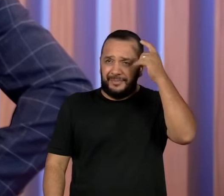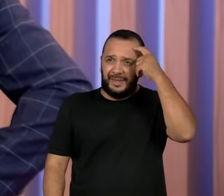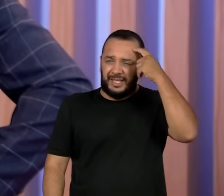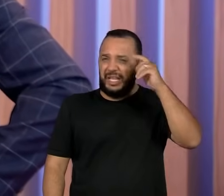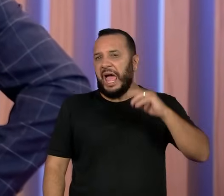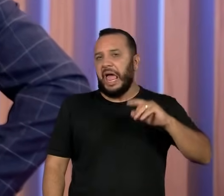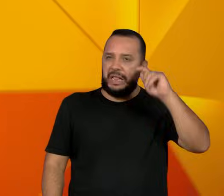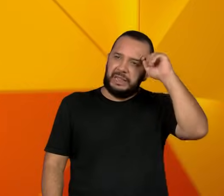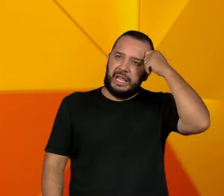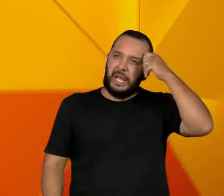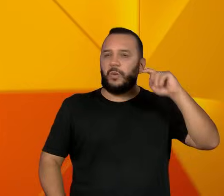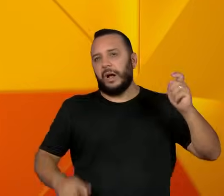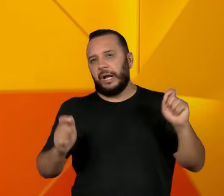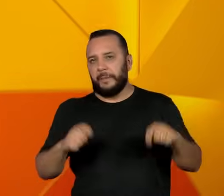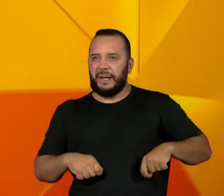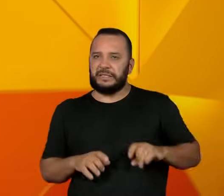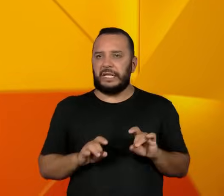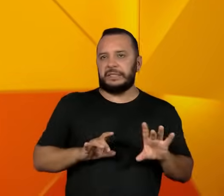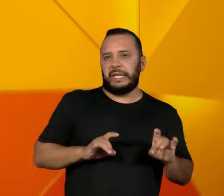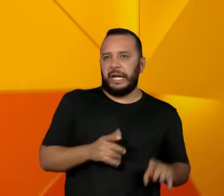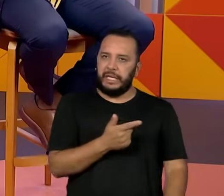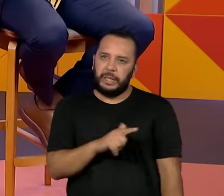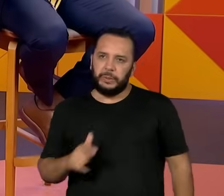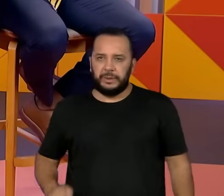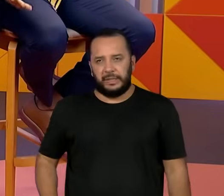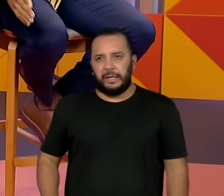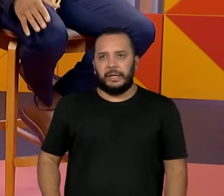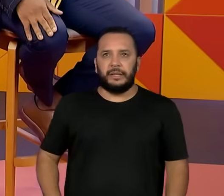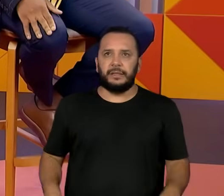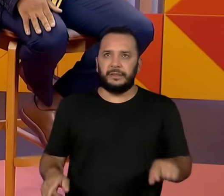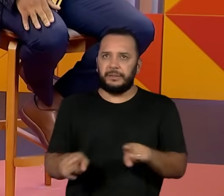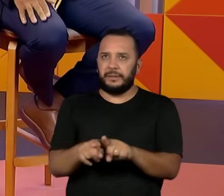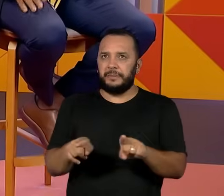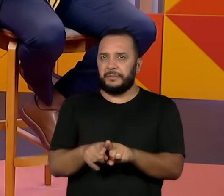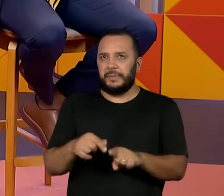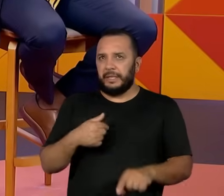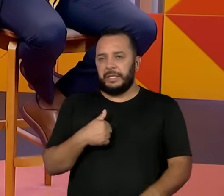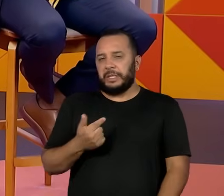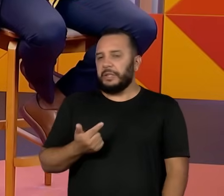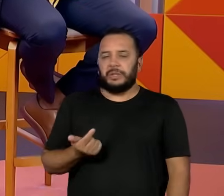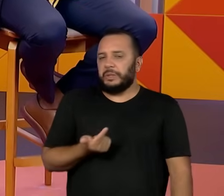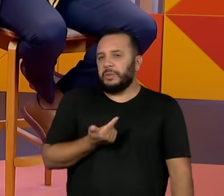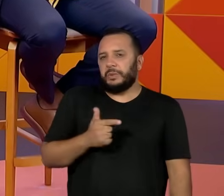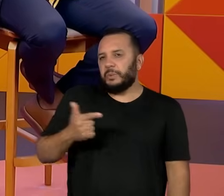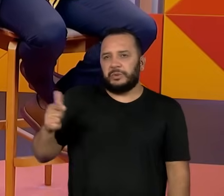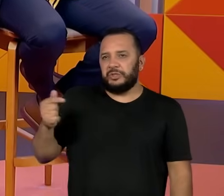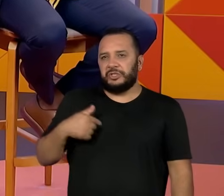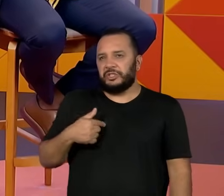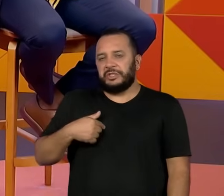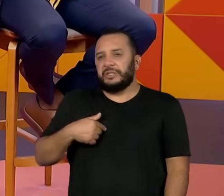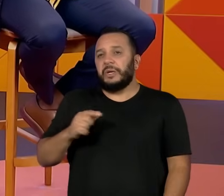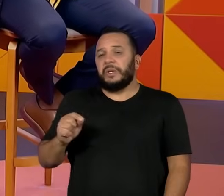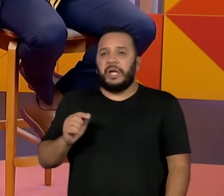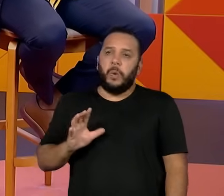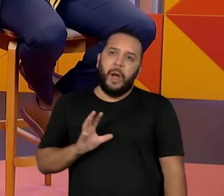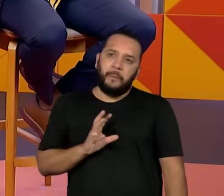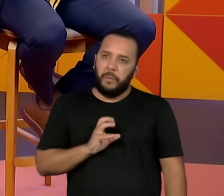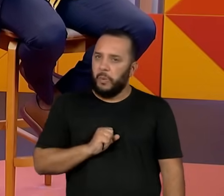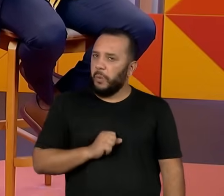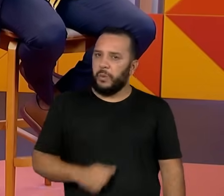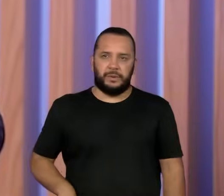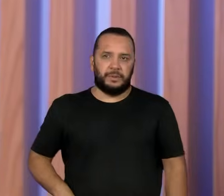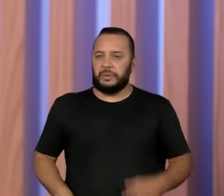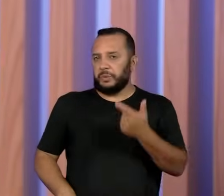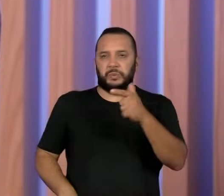tinham capacidade técnica, não tinham labor, não tinham uma capacidade emocional de vivenciar